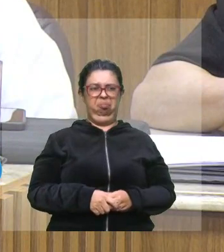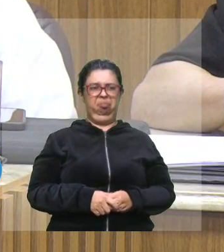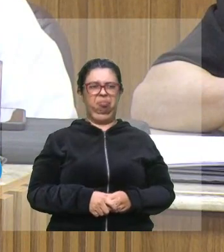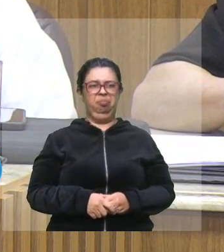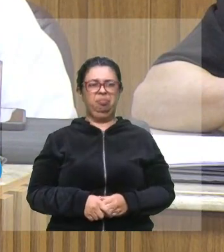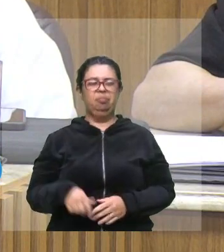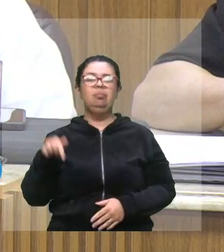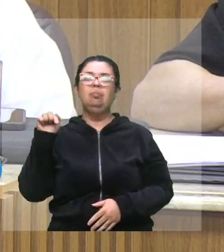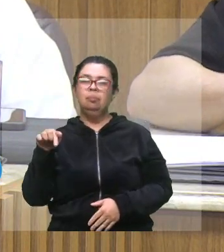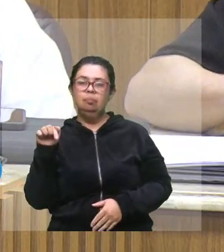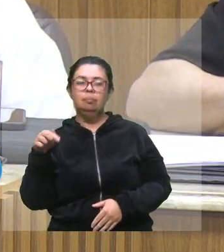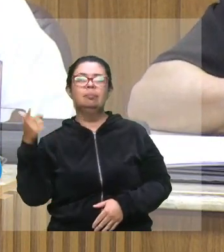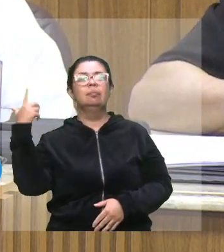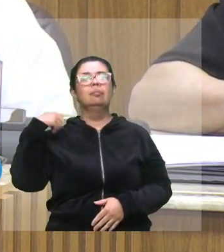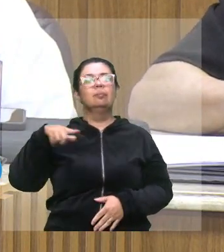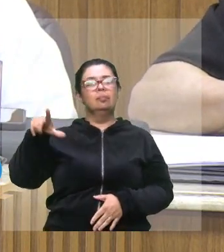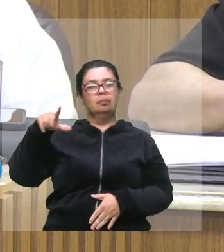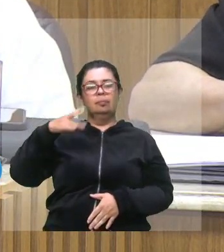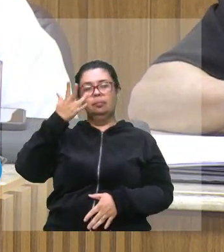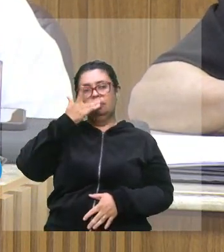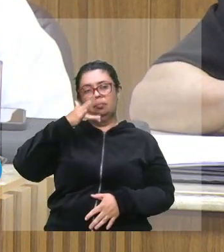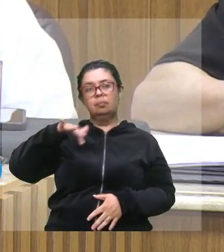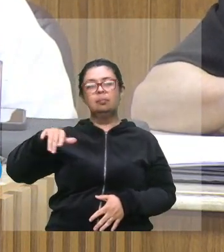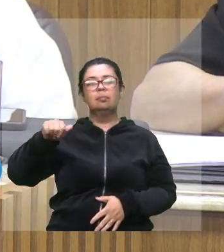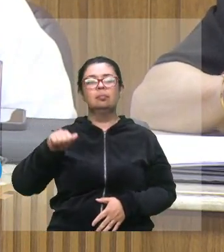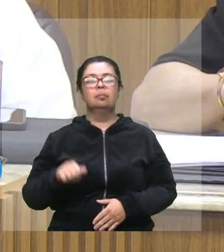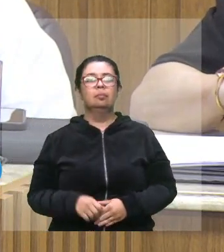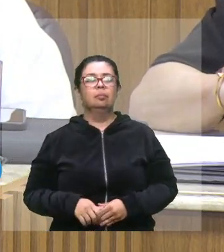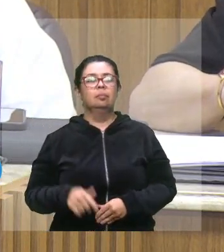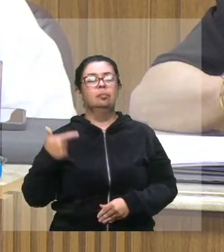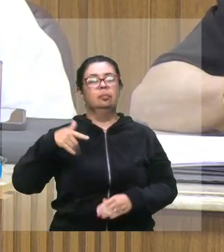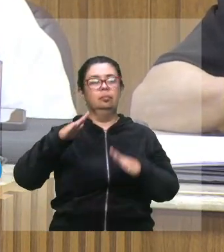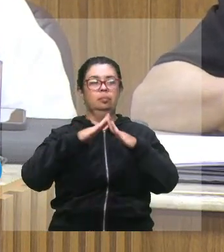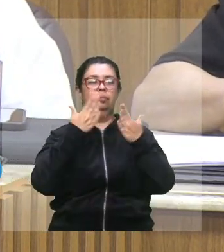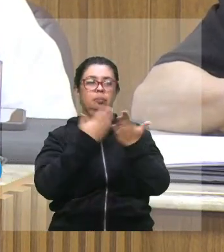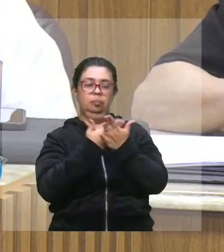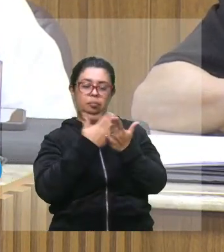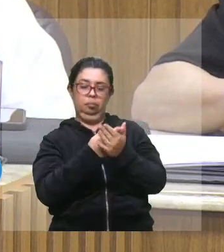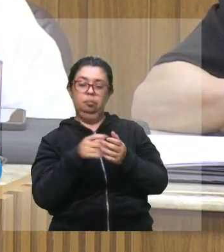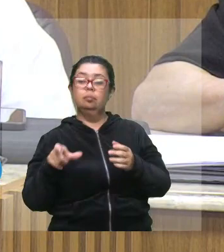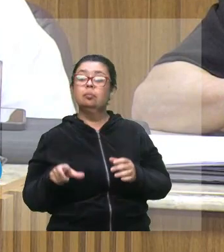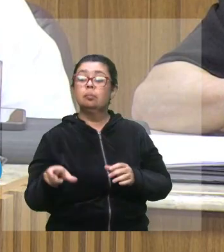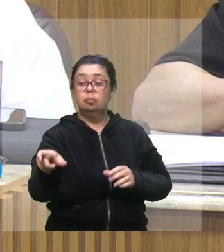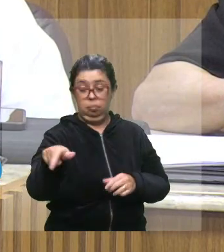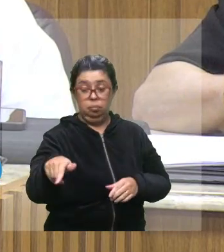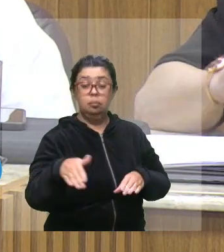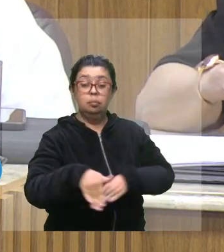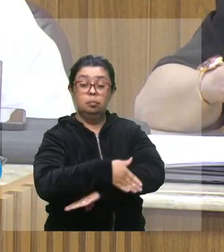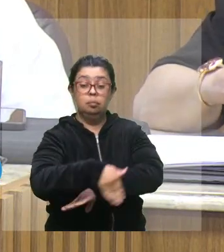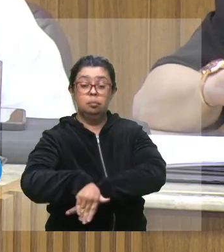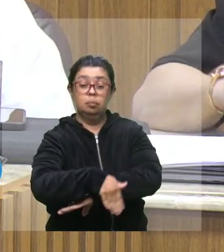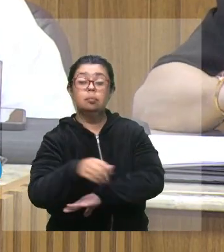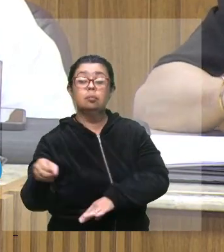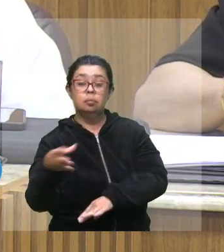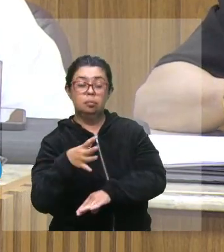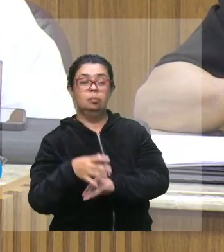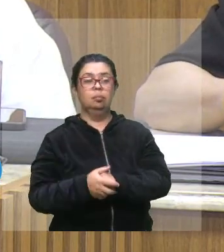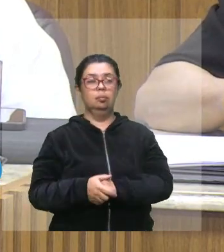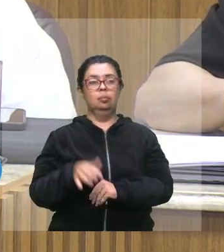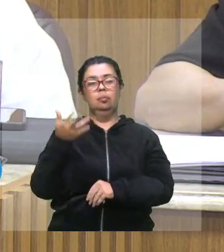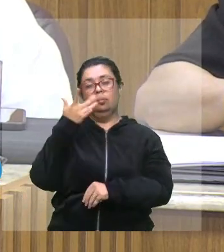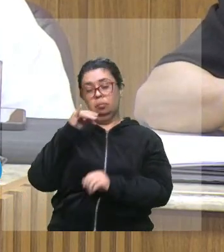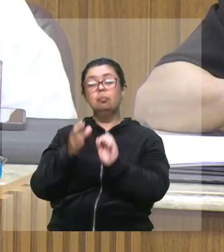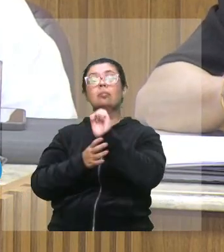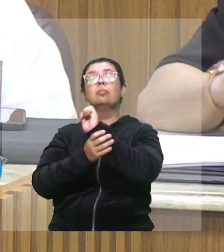conseguimos, nossas crianças conseguem sair e ir para a escola por aqui, tranquilo. As nossas crianças hoje se sentem